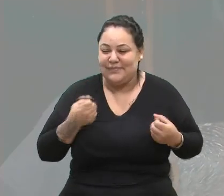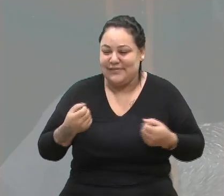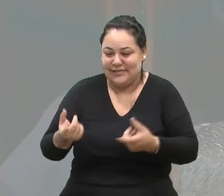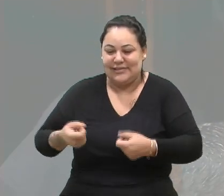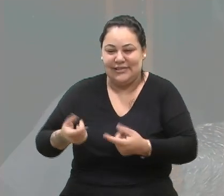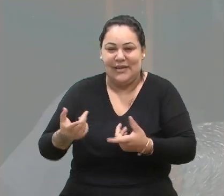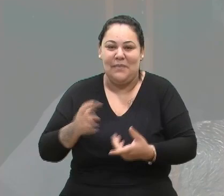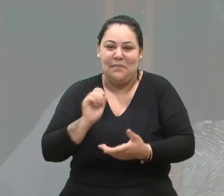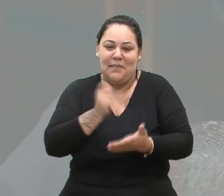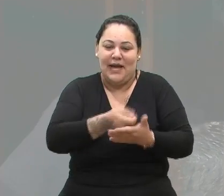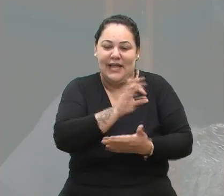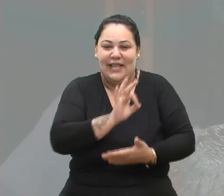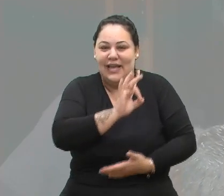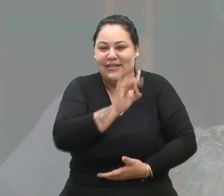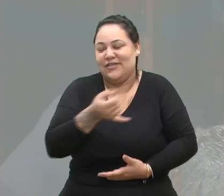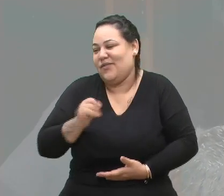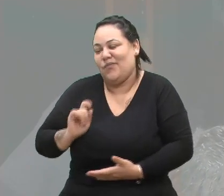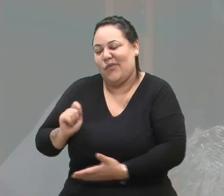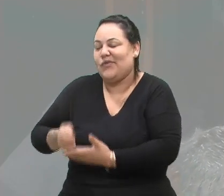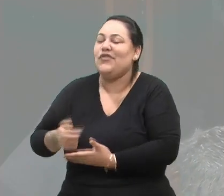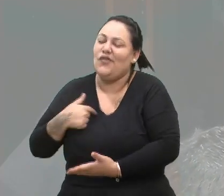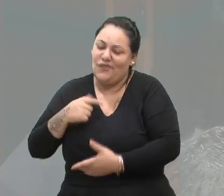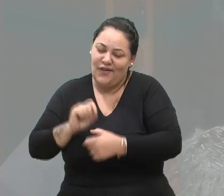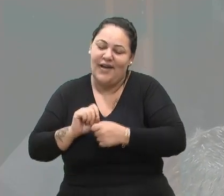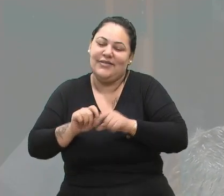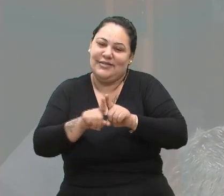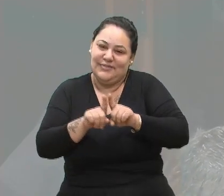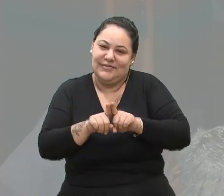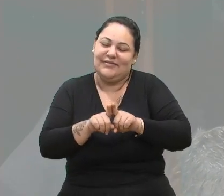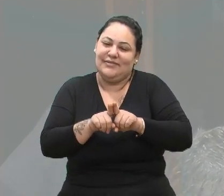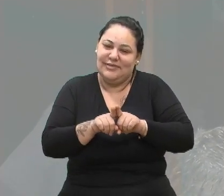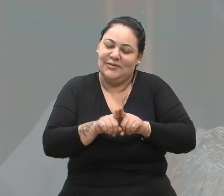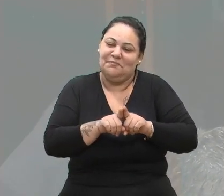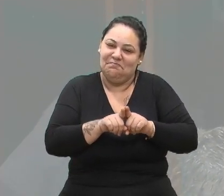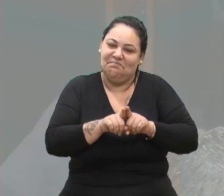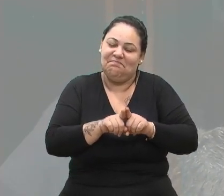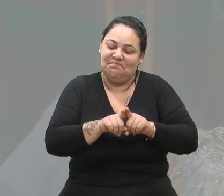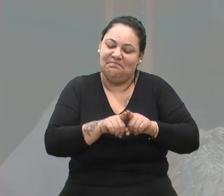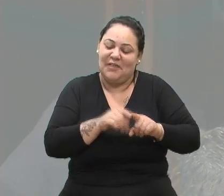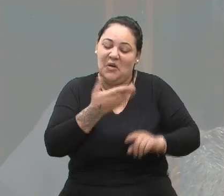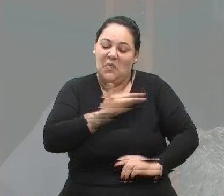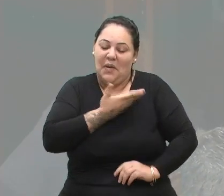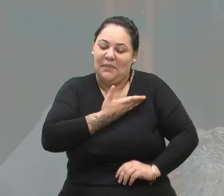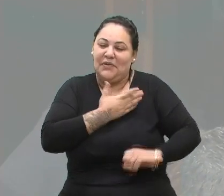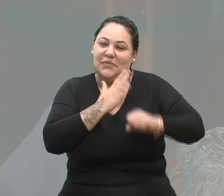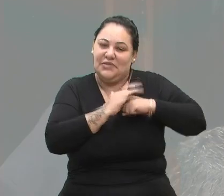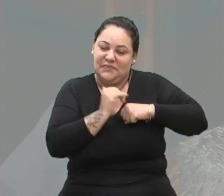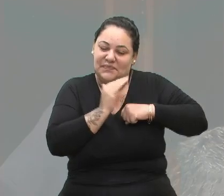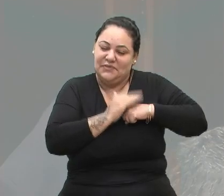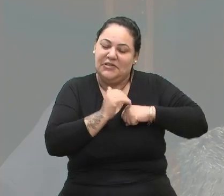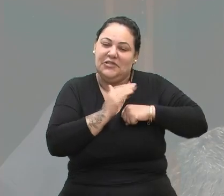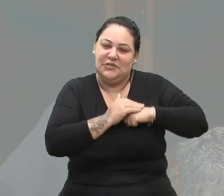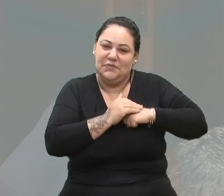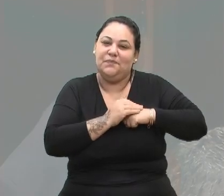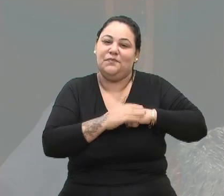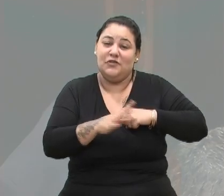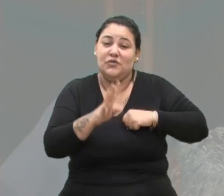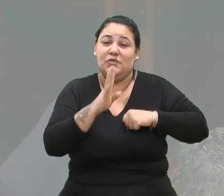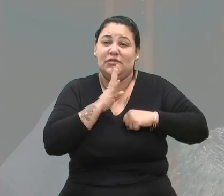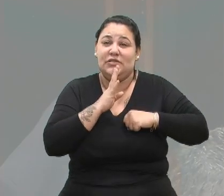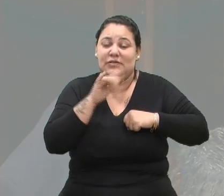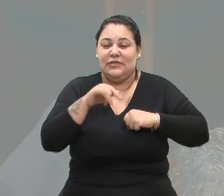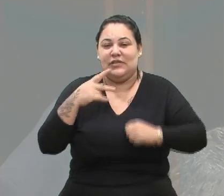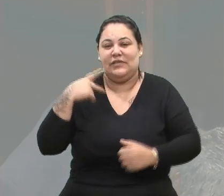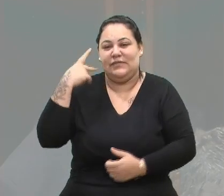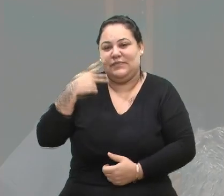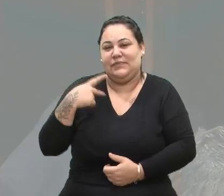se não puder, eu faço. Então, o Pedro Dalla Santa foi uma pessoa, um amigo que a gente conheceu nessa vida política. Então,